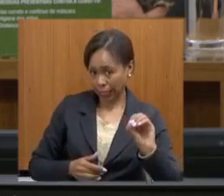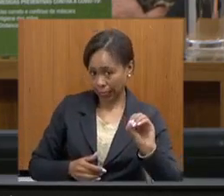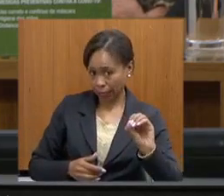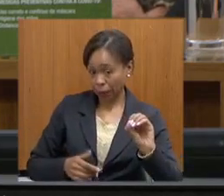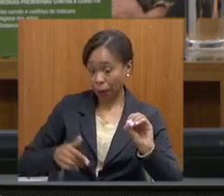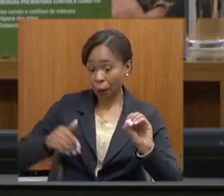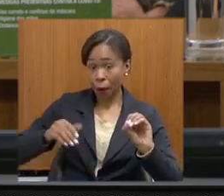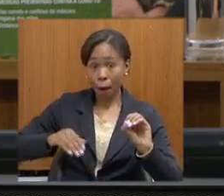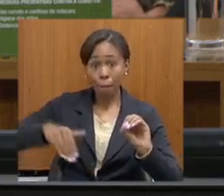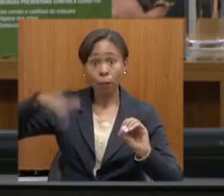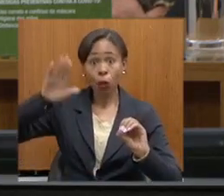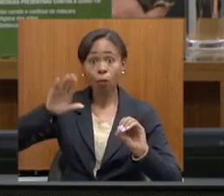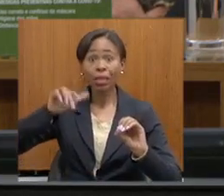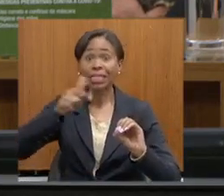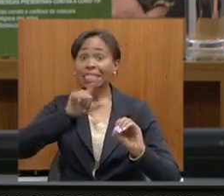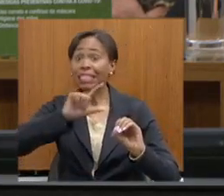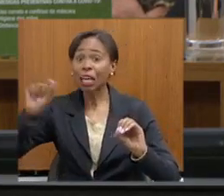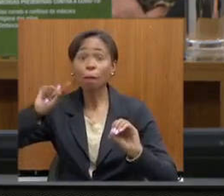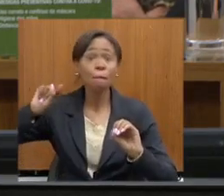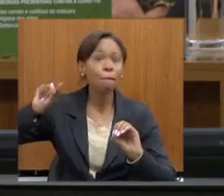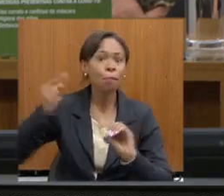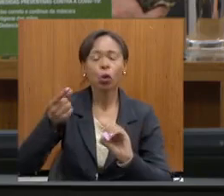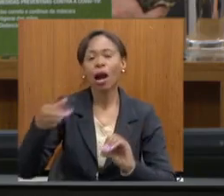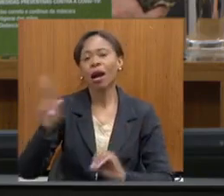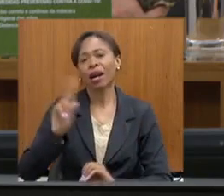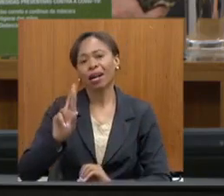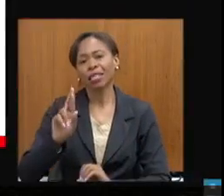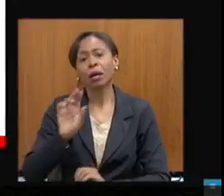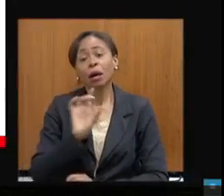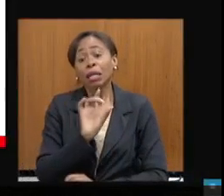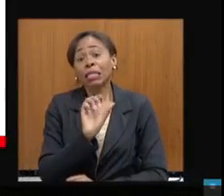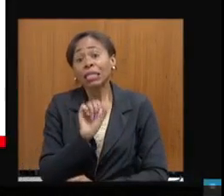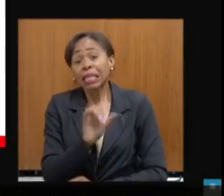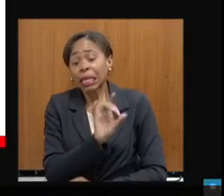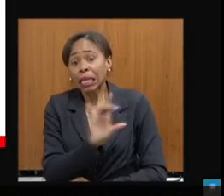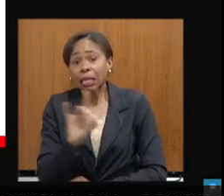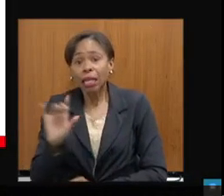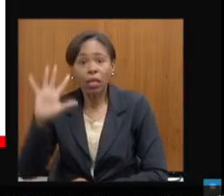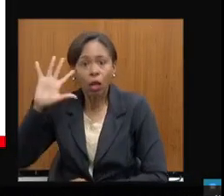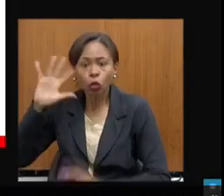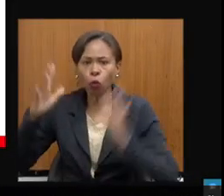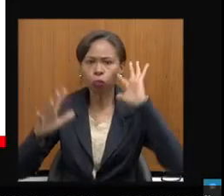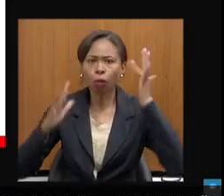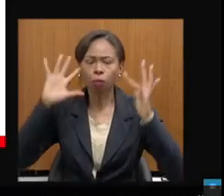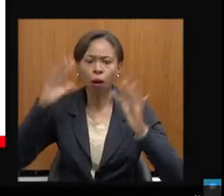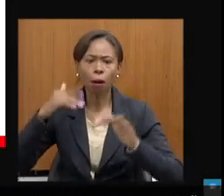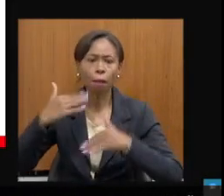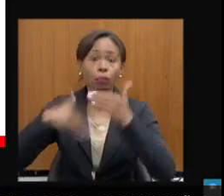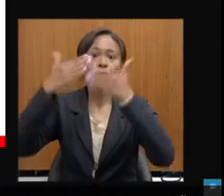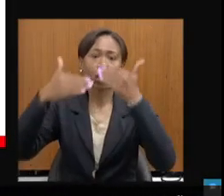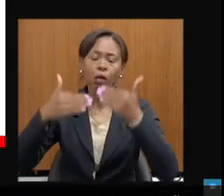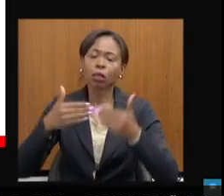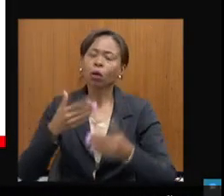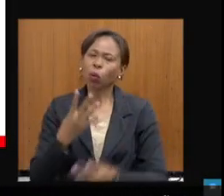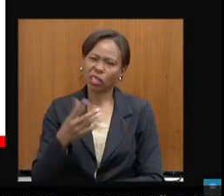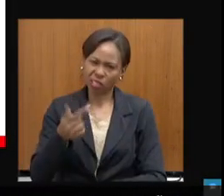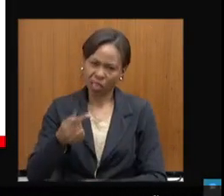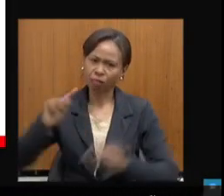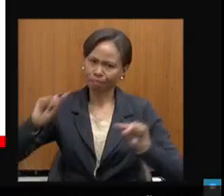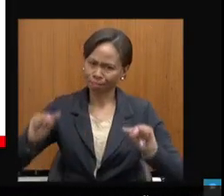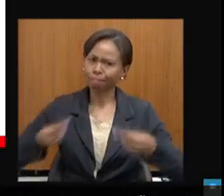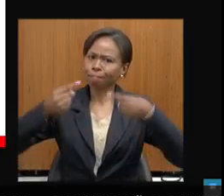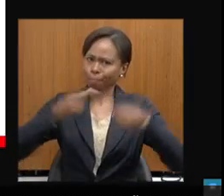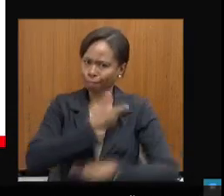para cada solução que passar pelo processo de aceleração são 47 desafios públicos